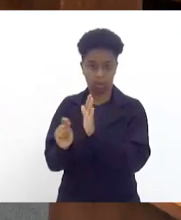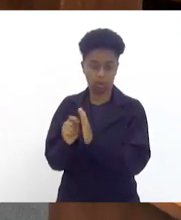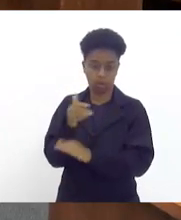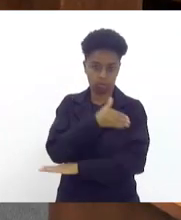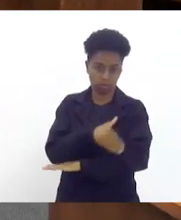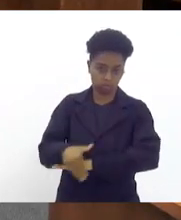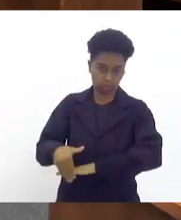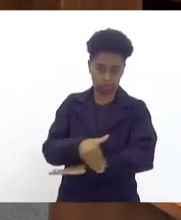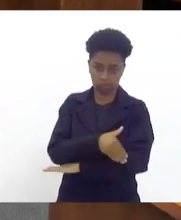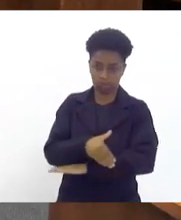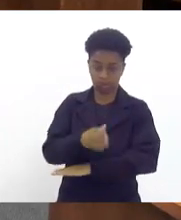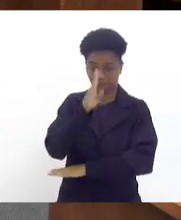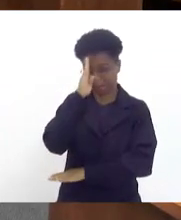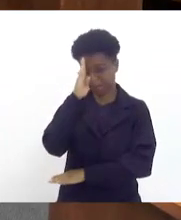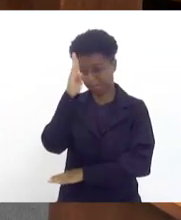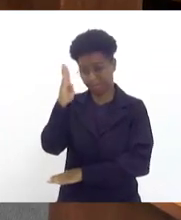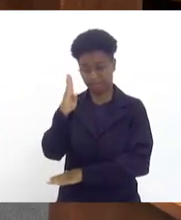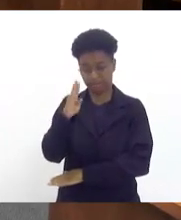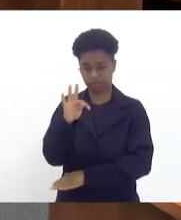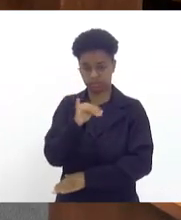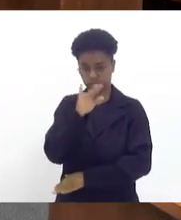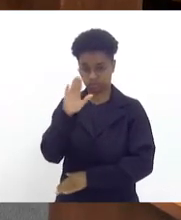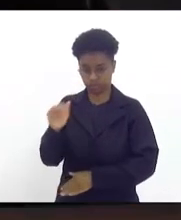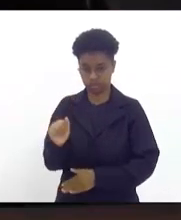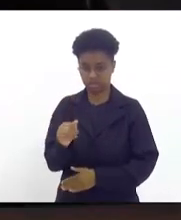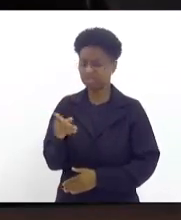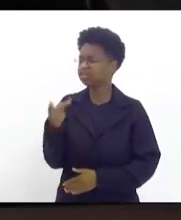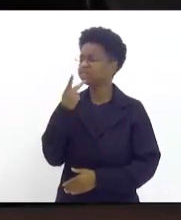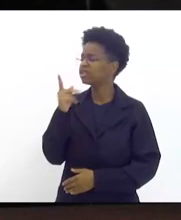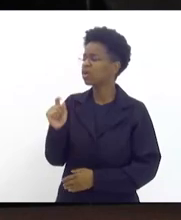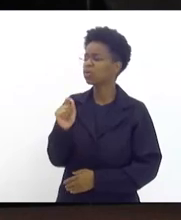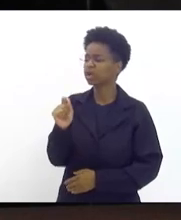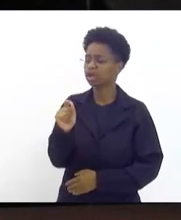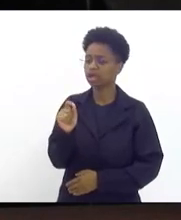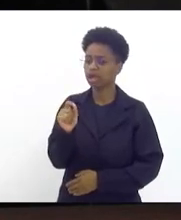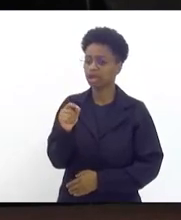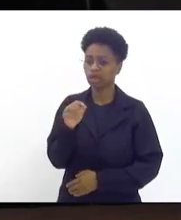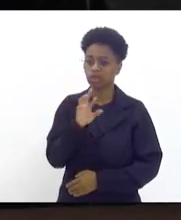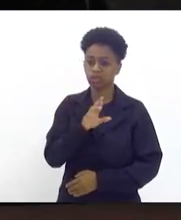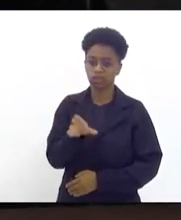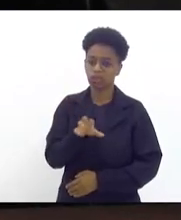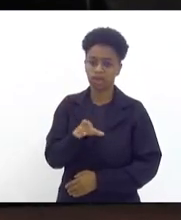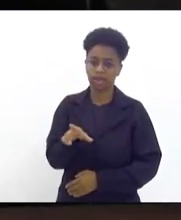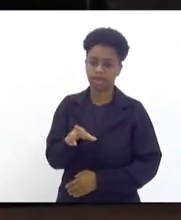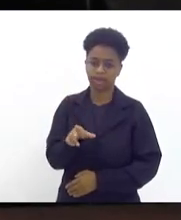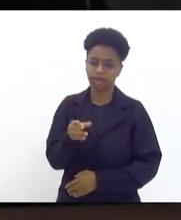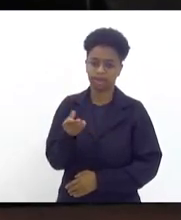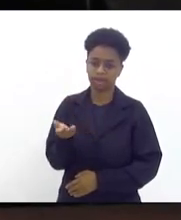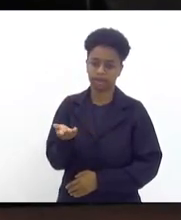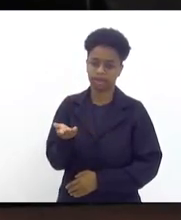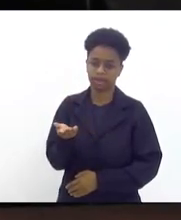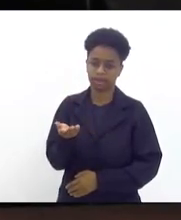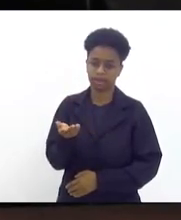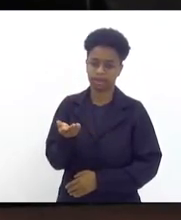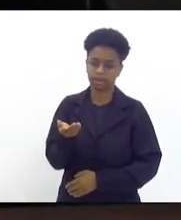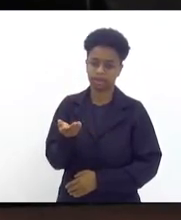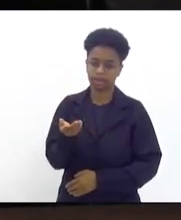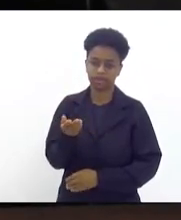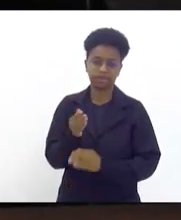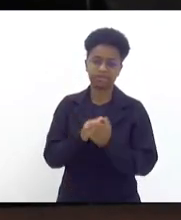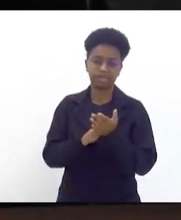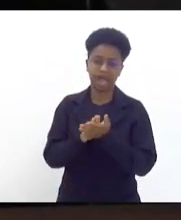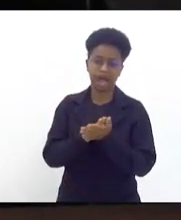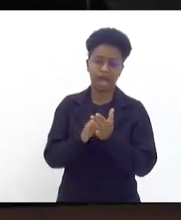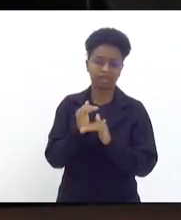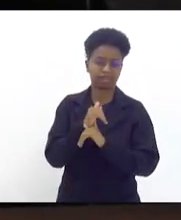principais da Tijuca Marta tá querendo dizer o que eu conheço não tô mandando nada de regular isso